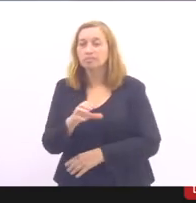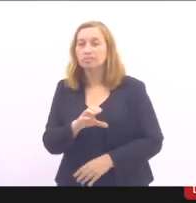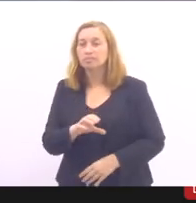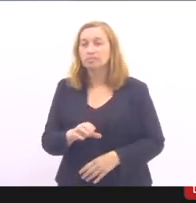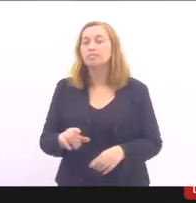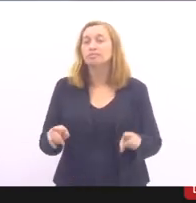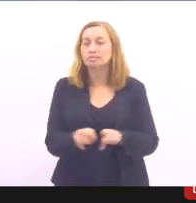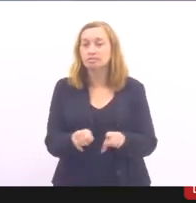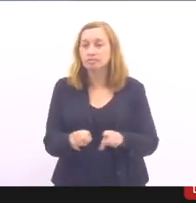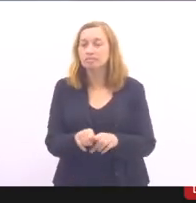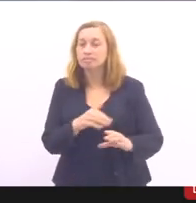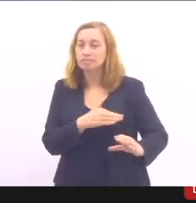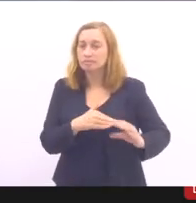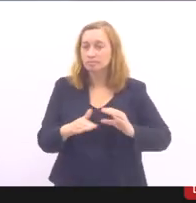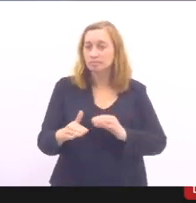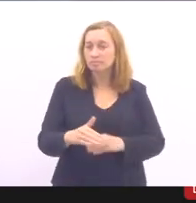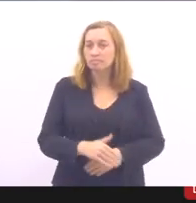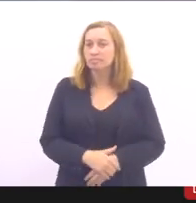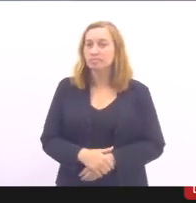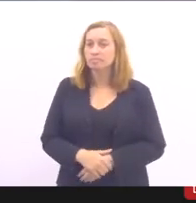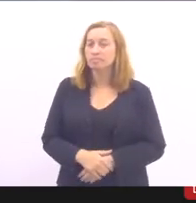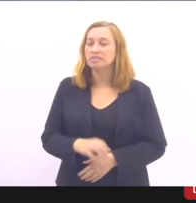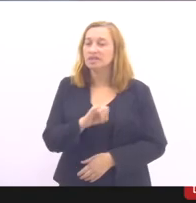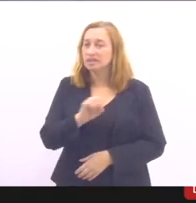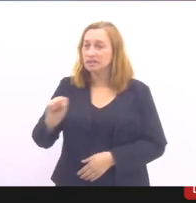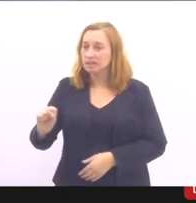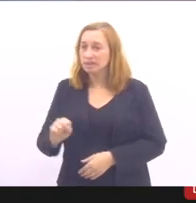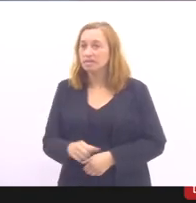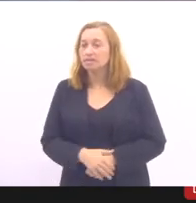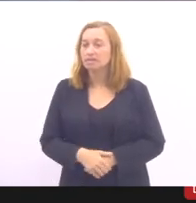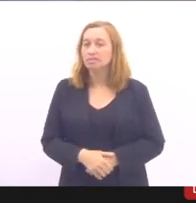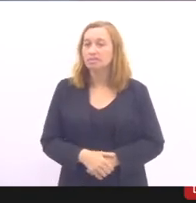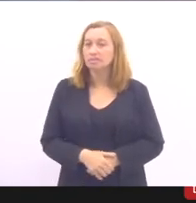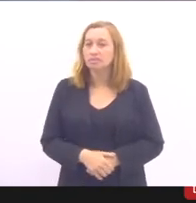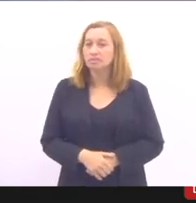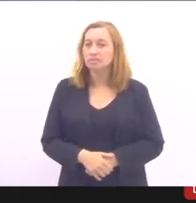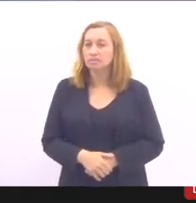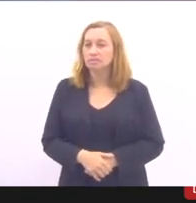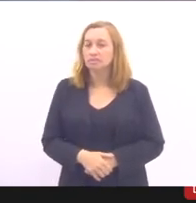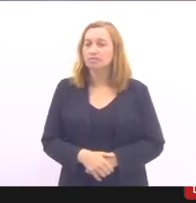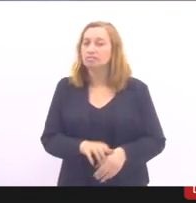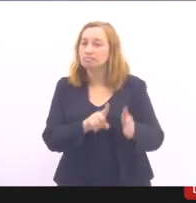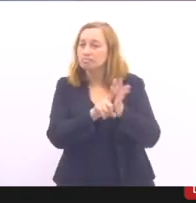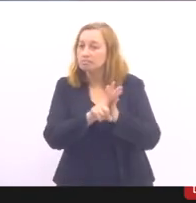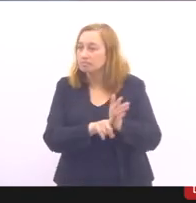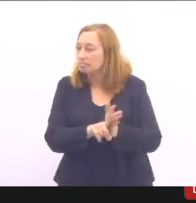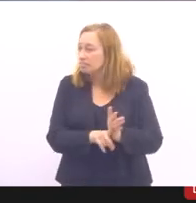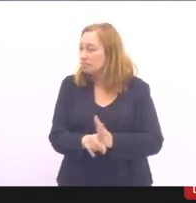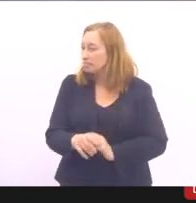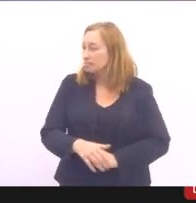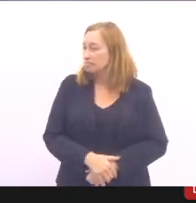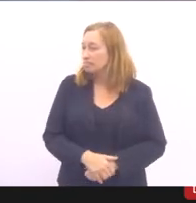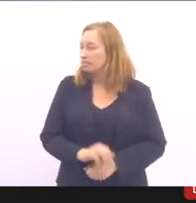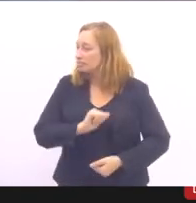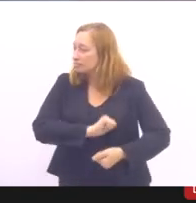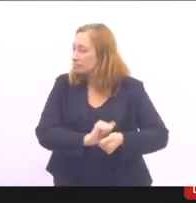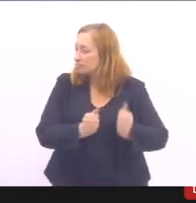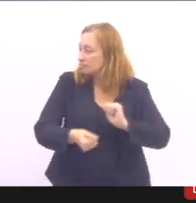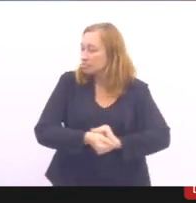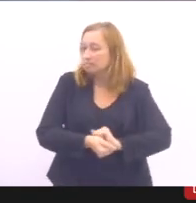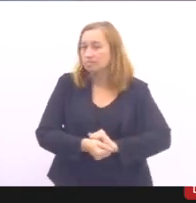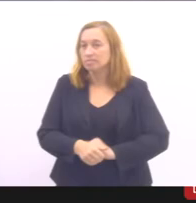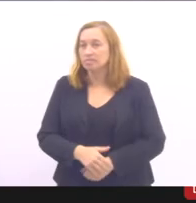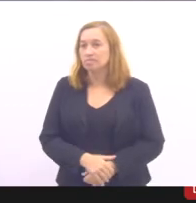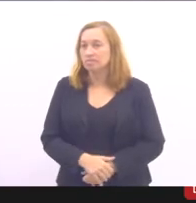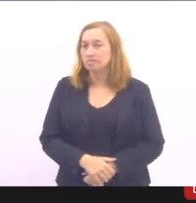encaminhamos também a CEAS, né, para que seja analisada e adaptada